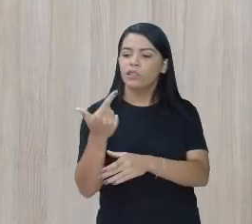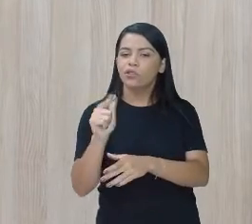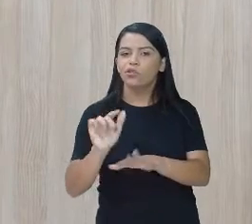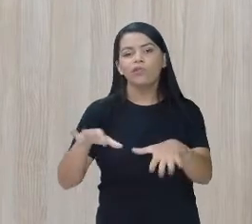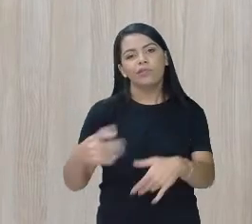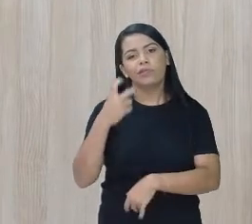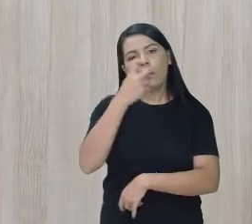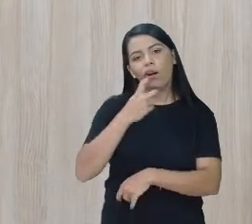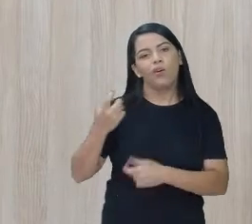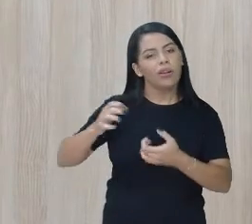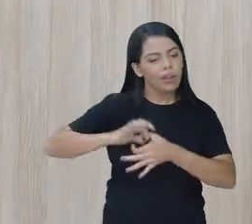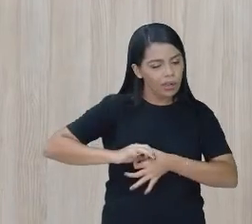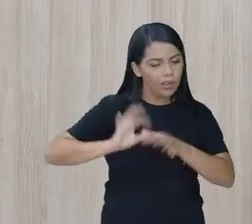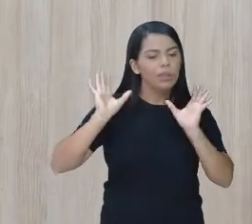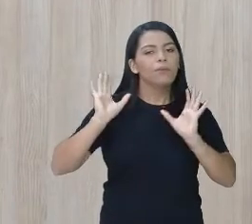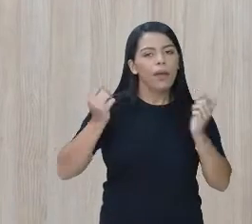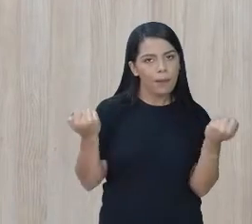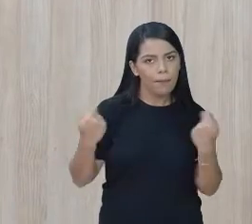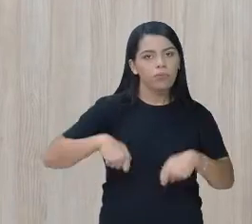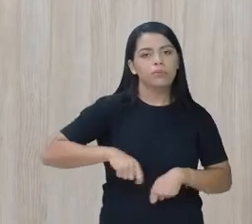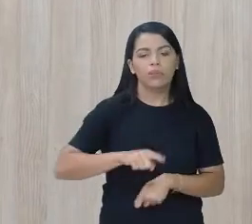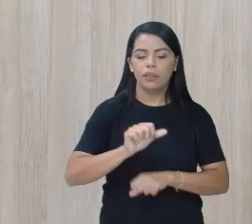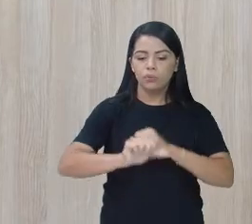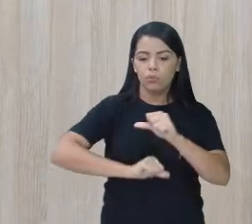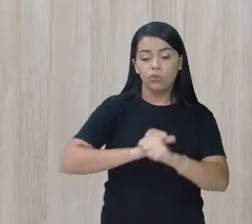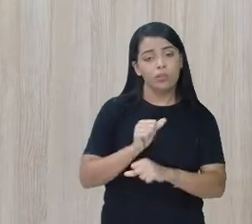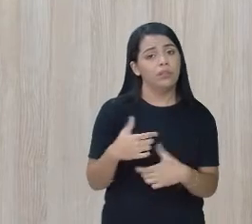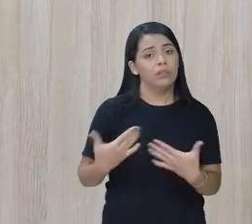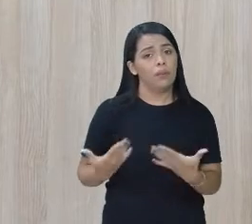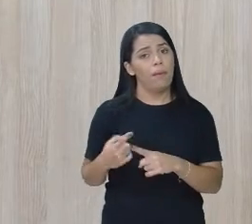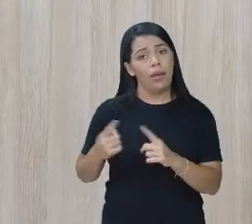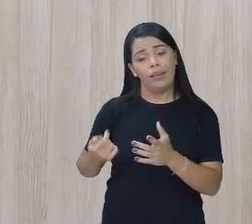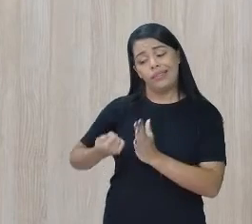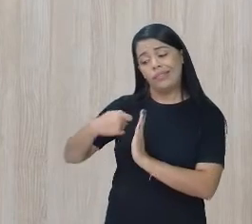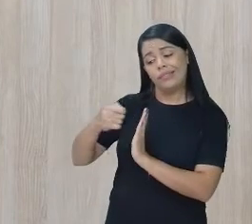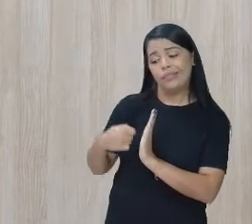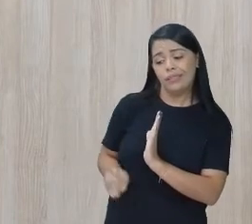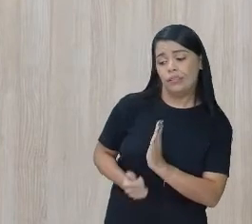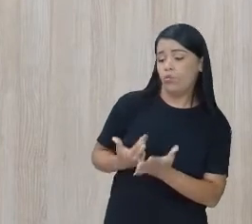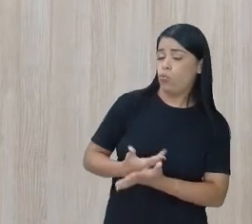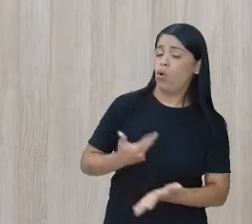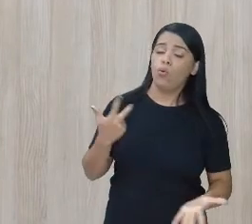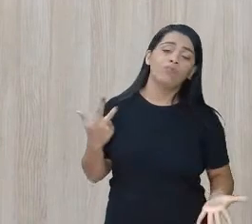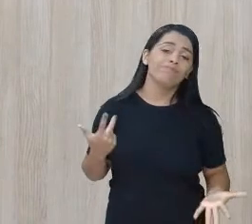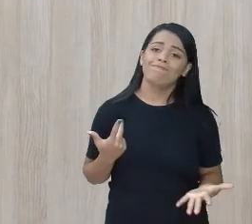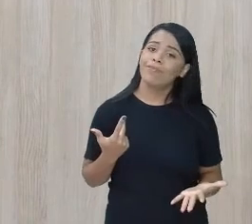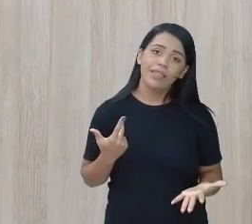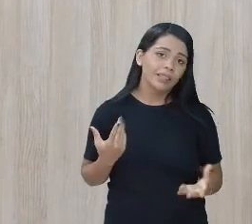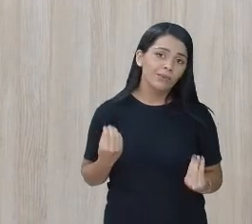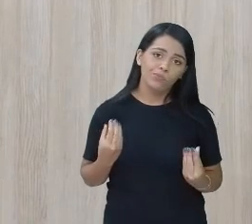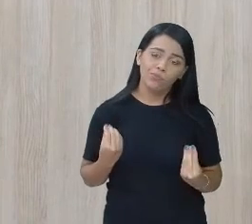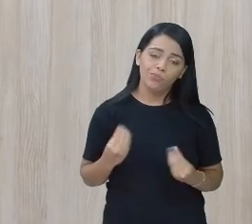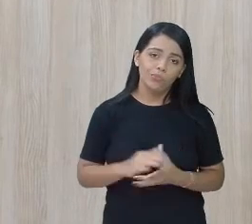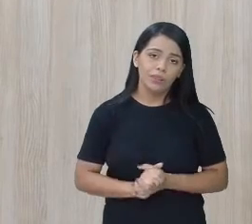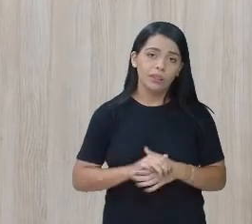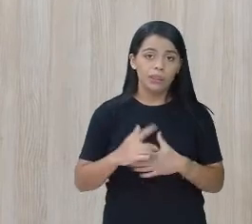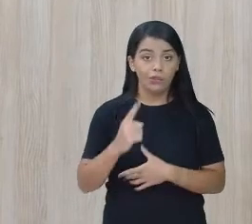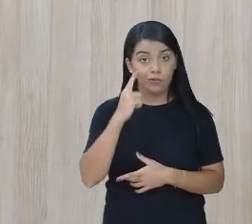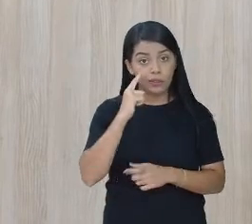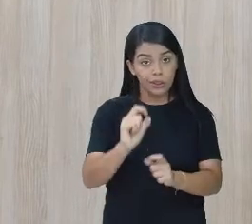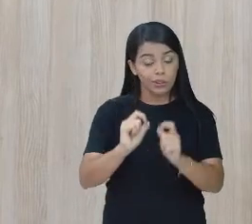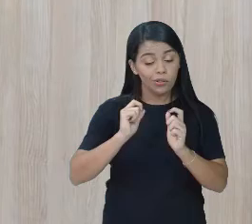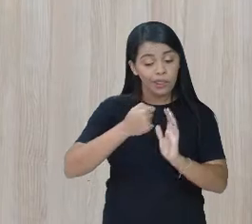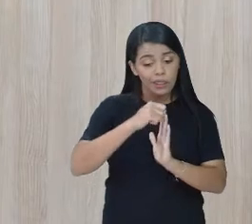oralidade permite essas mudanças, coisa que na escrita isso não ocorre com frequência, visto que